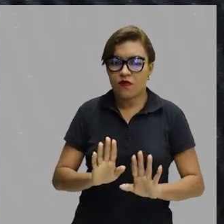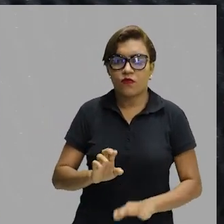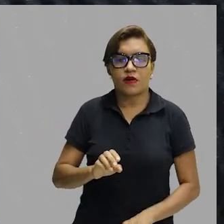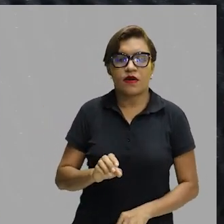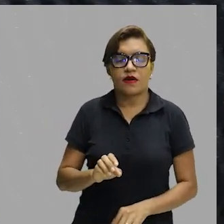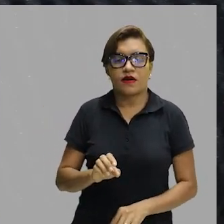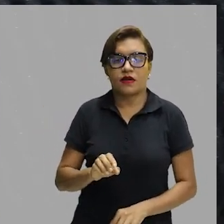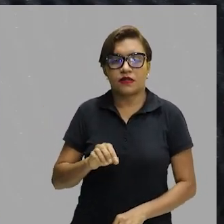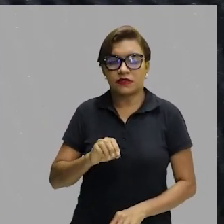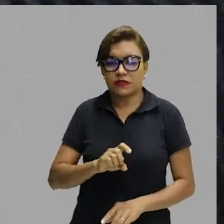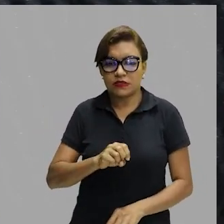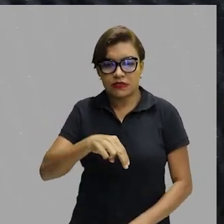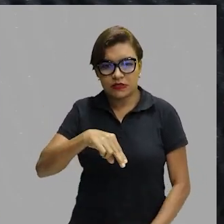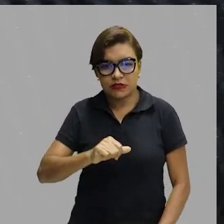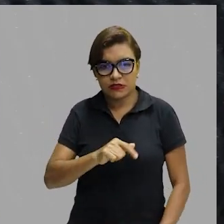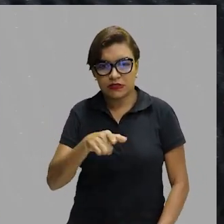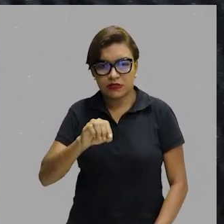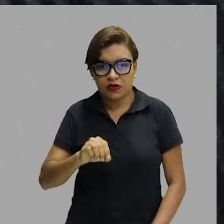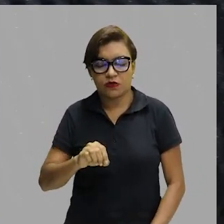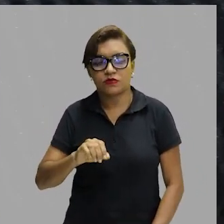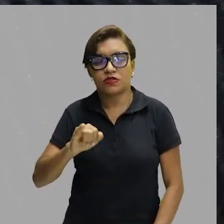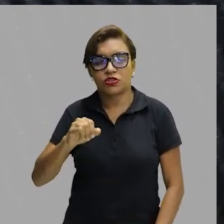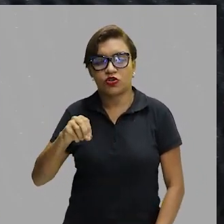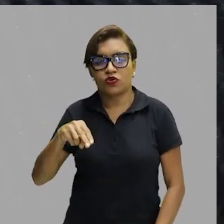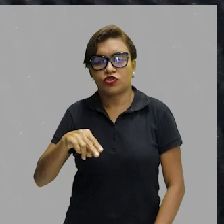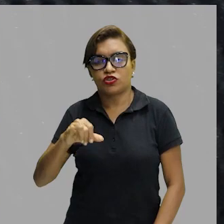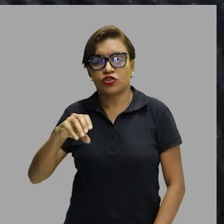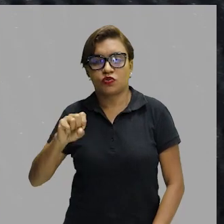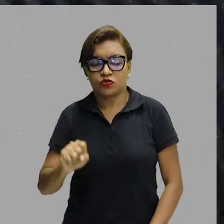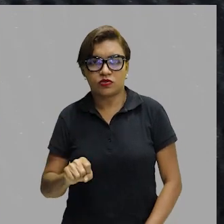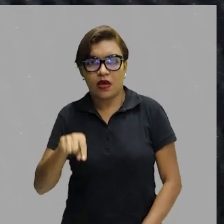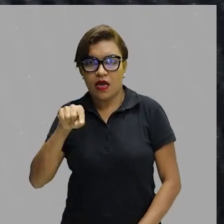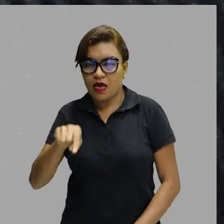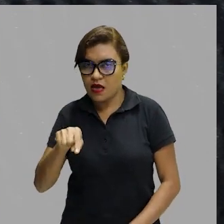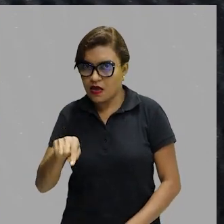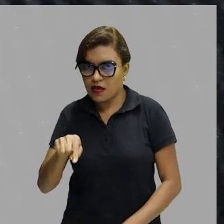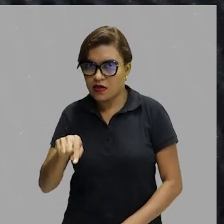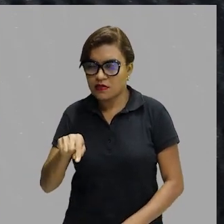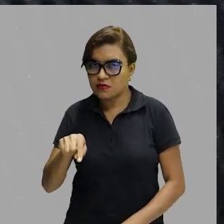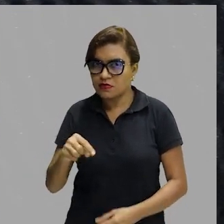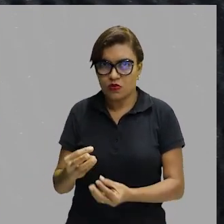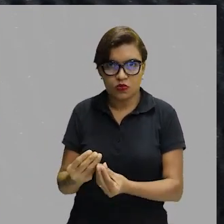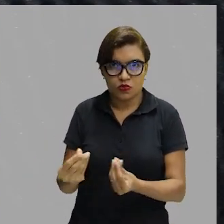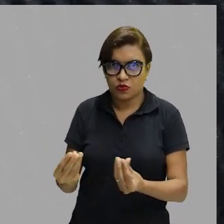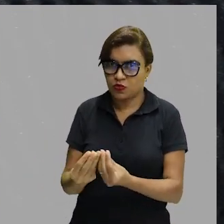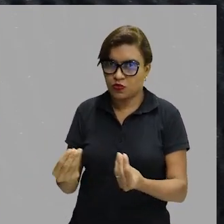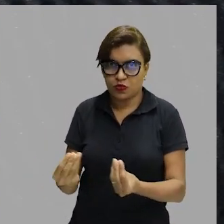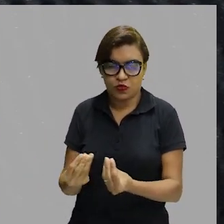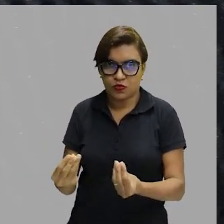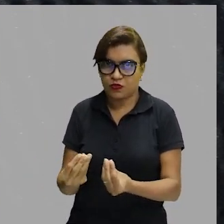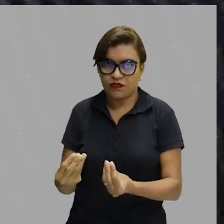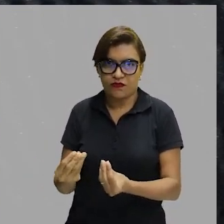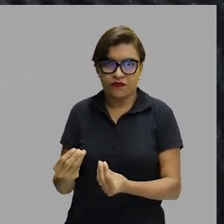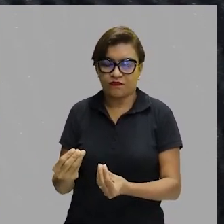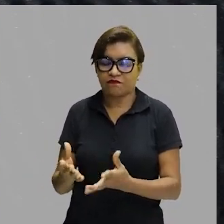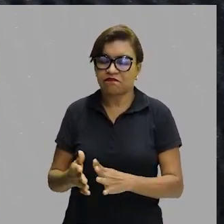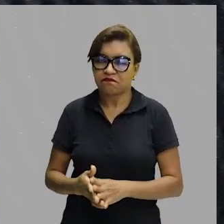compostos moleculares, são compostos que não se dissociam quando dissolvidos em solventes, por exemplo, a